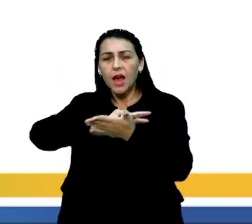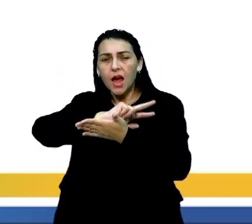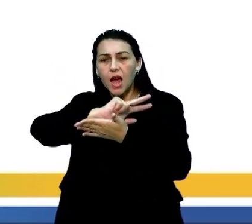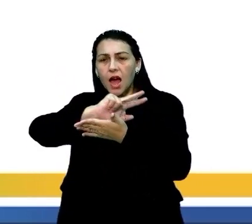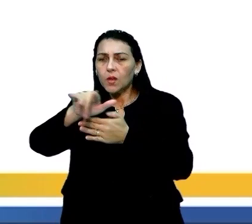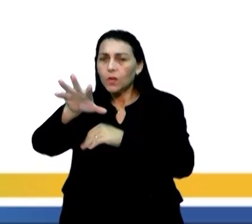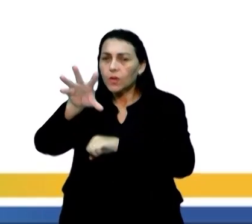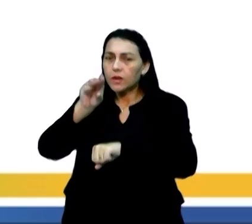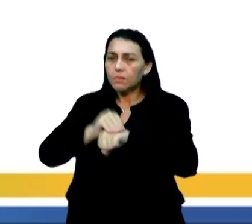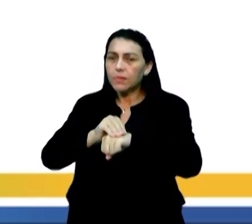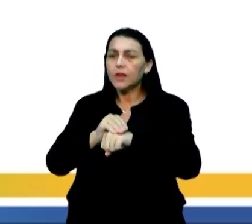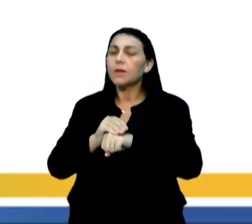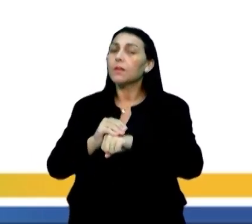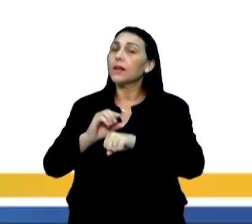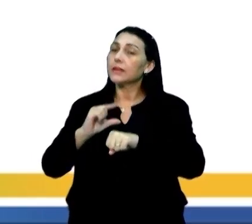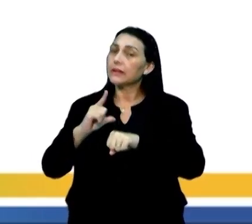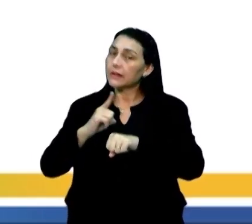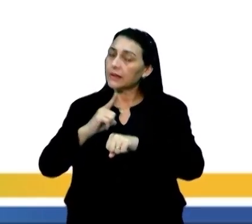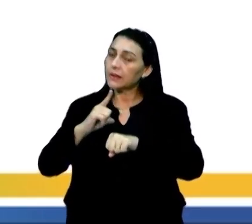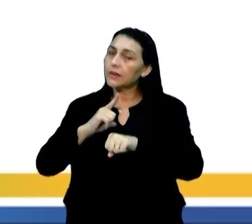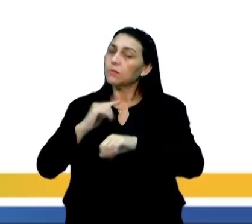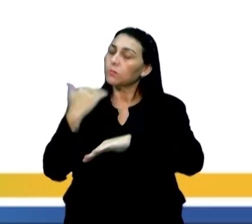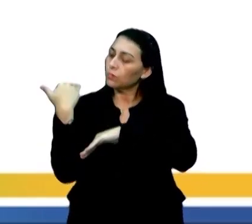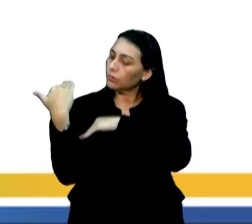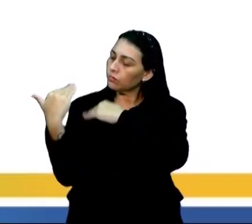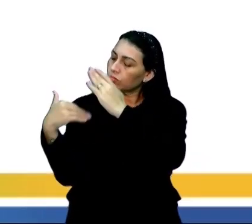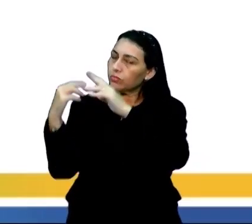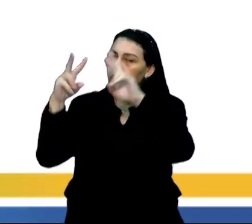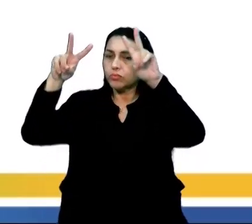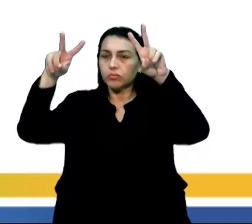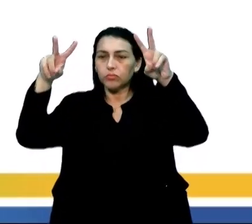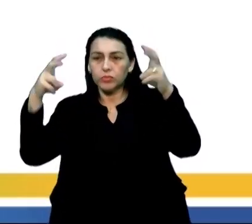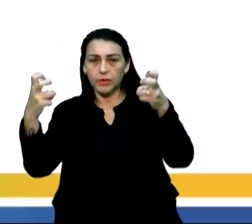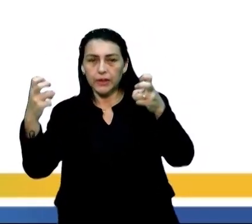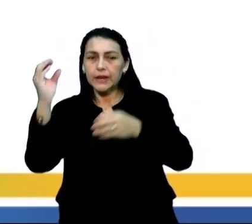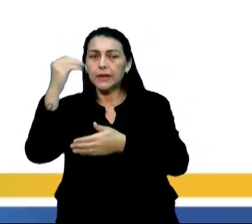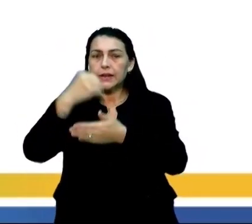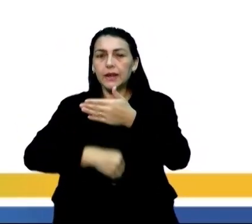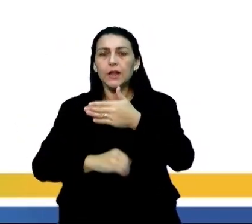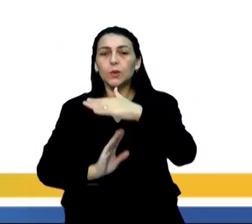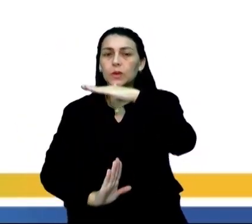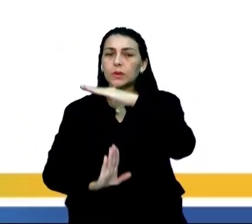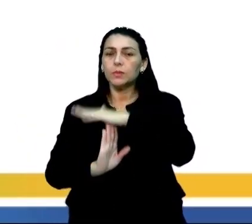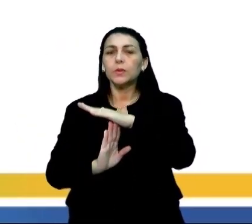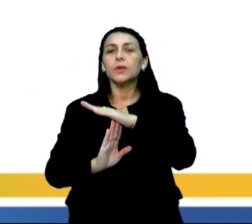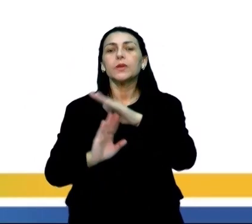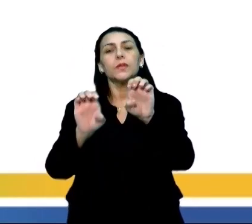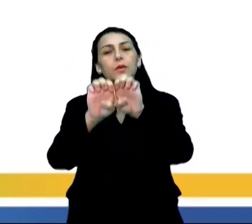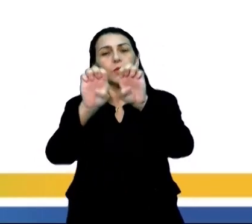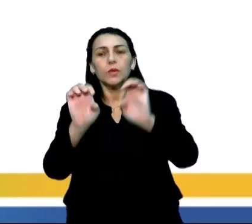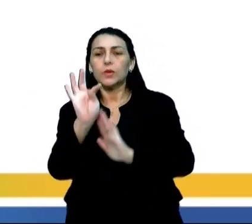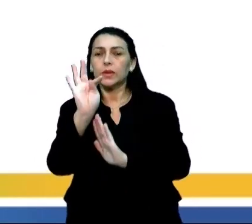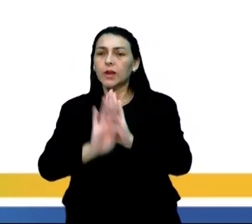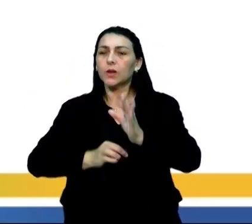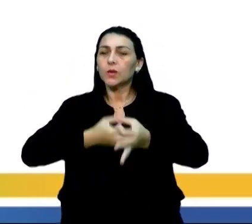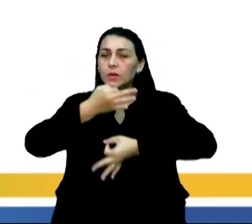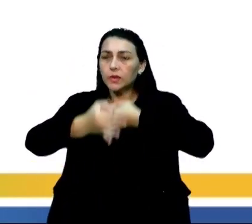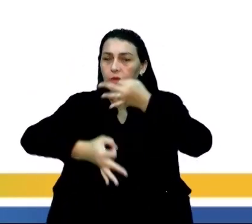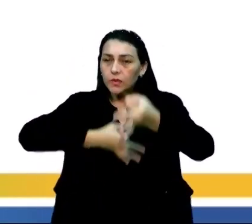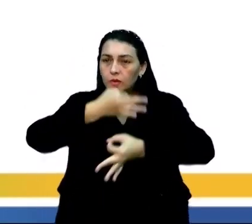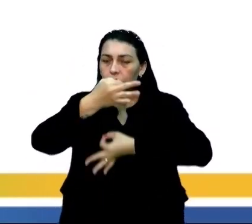várias áreas de conhecimento para desenvolver o tema dentro dos limites estruturais do texto